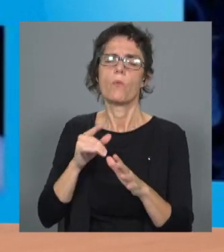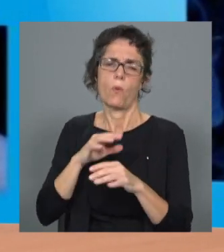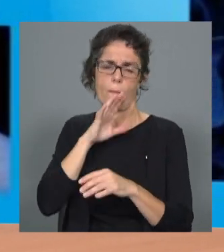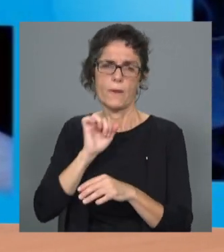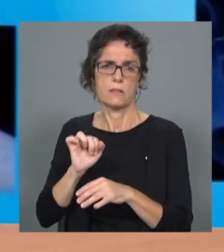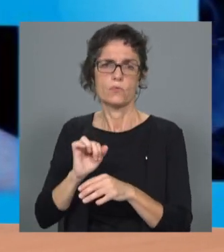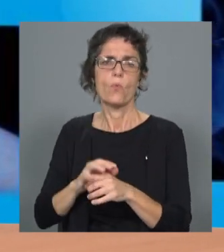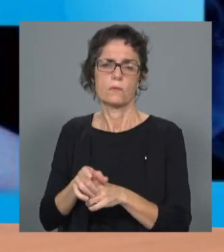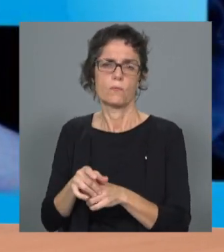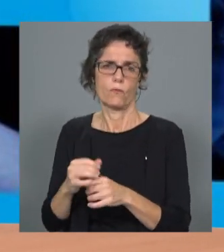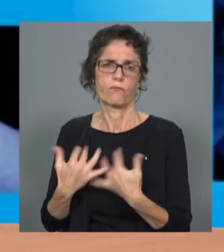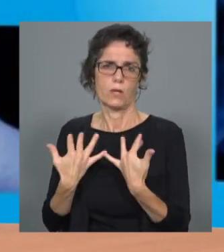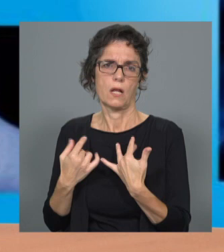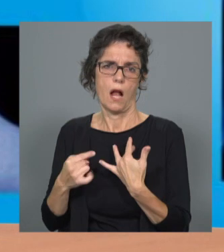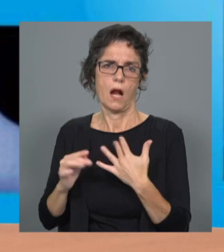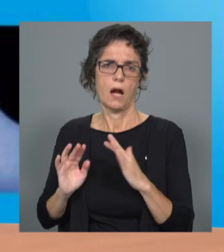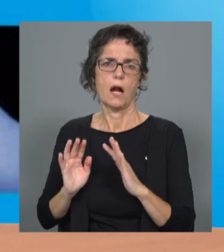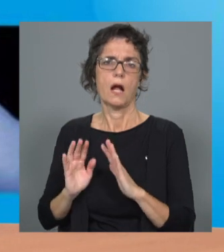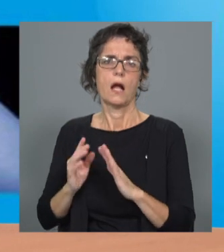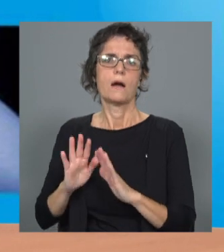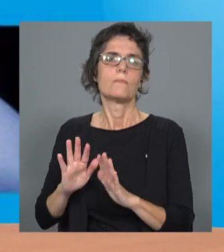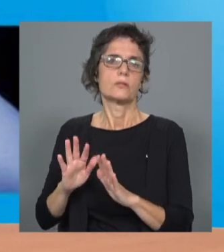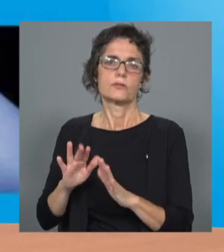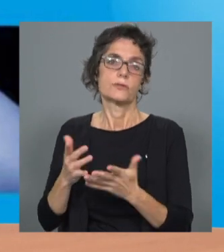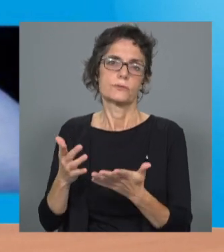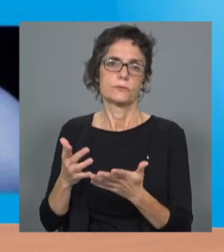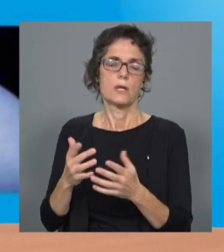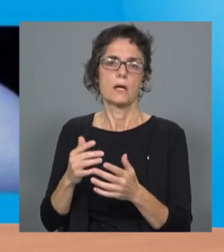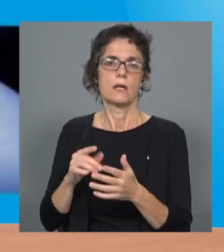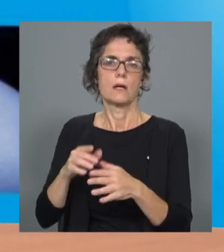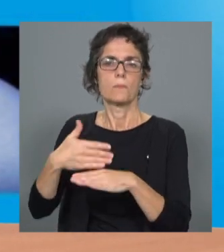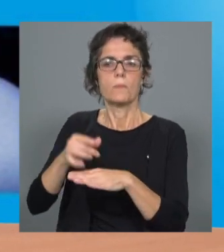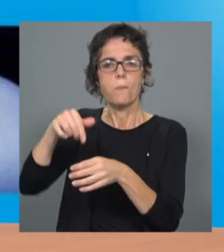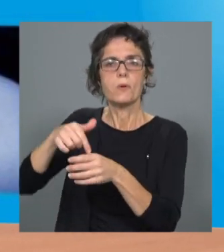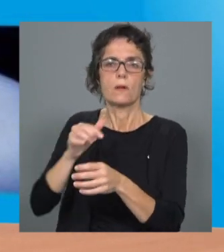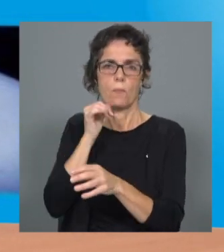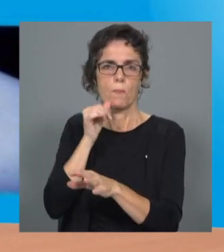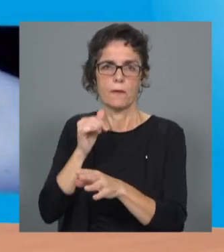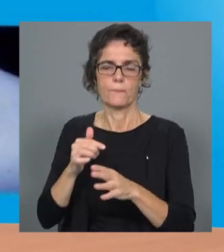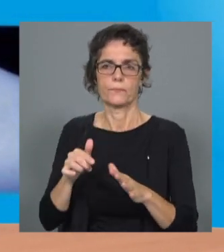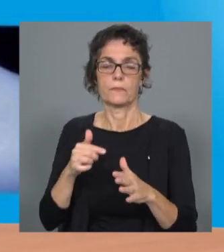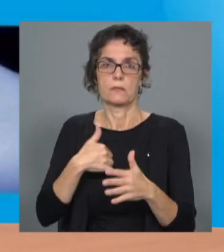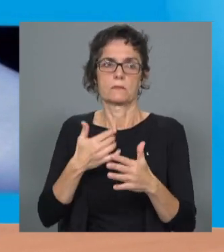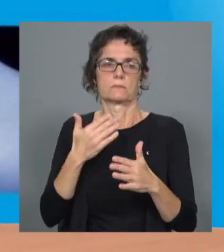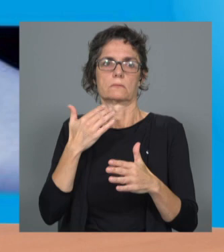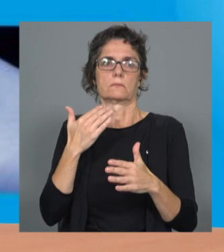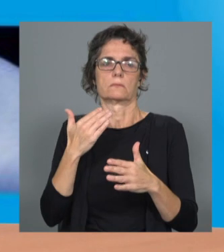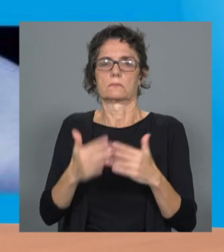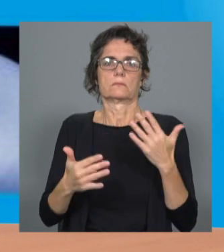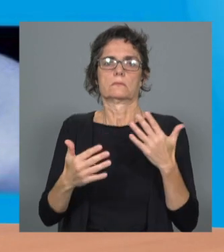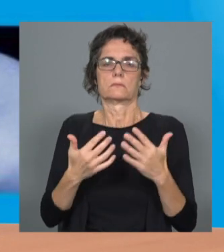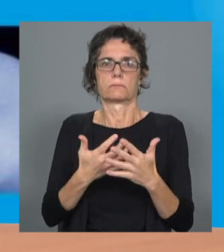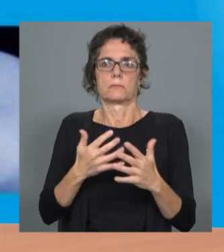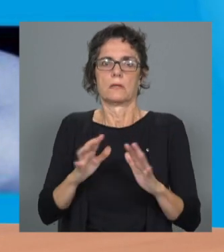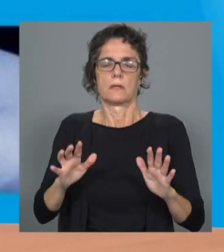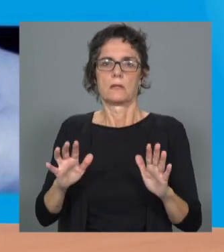para lá. Estava de ir do Hospital de São José para lá. Pronto. Isto foi assim o primeiro impacto do